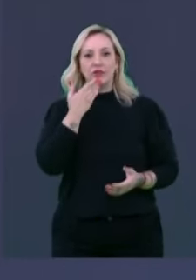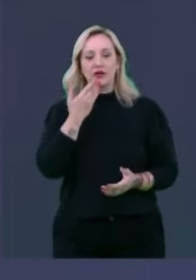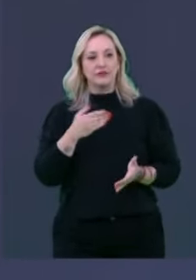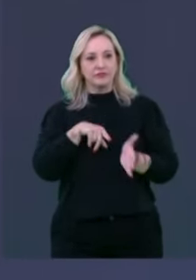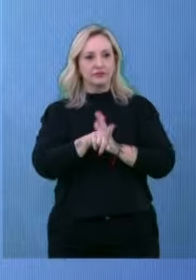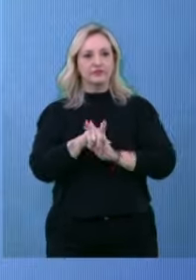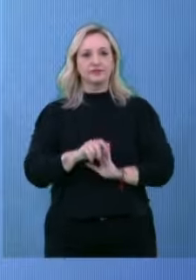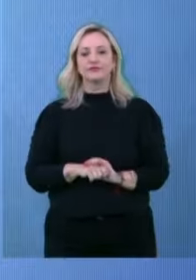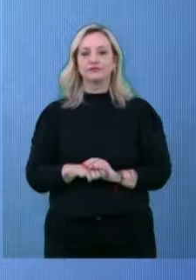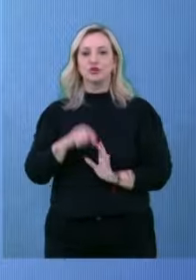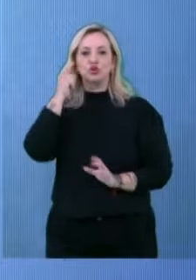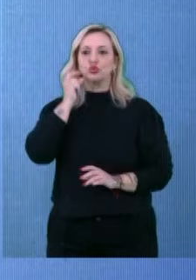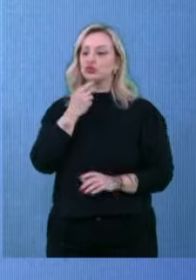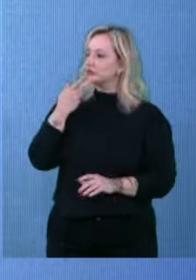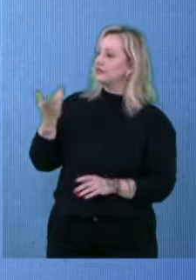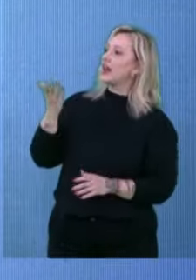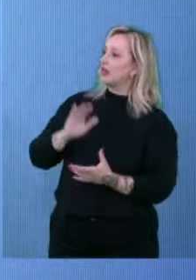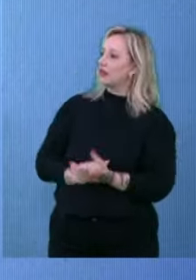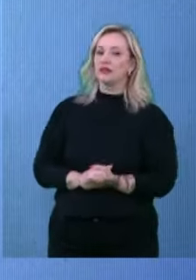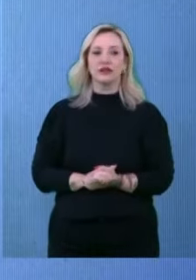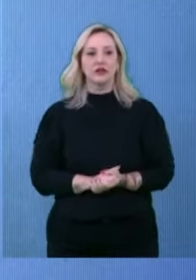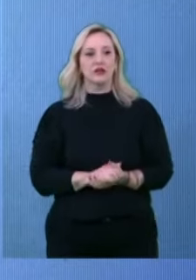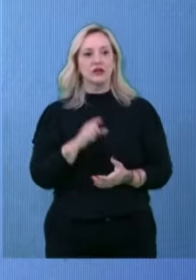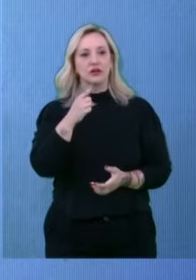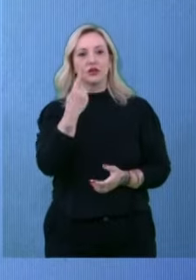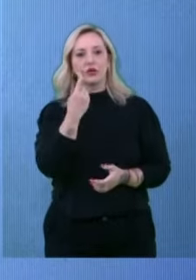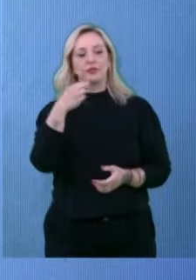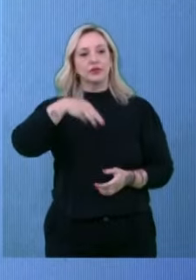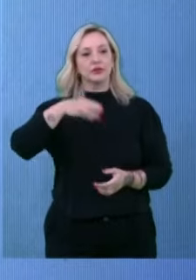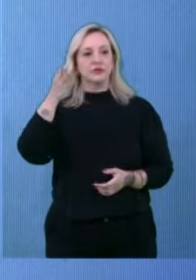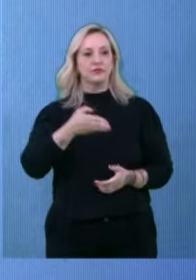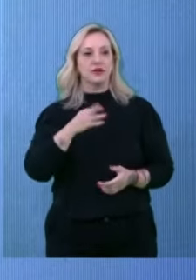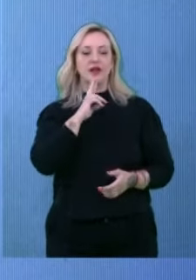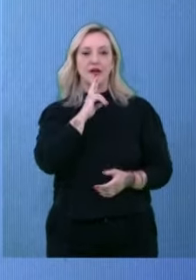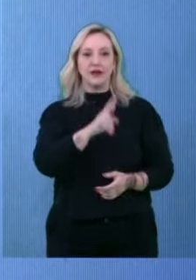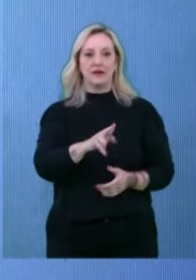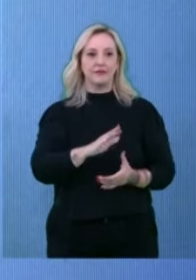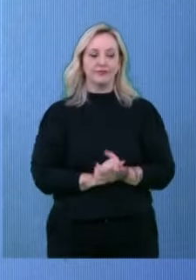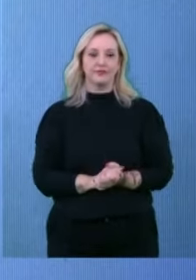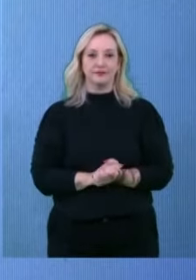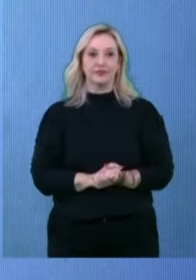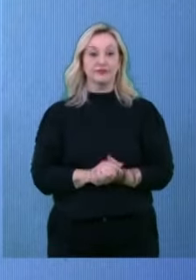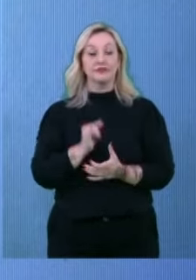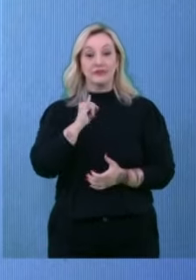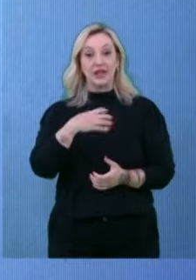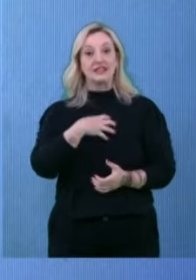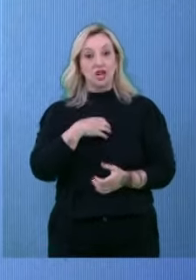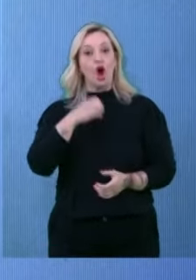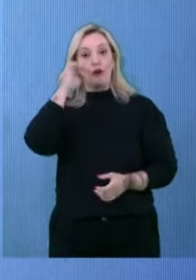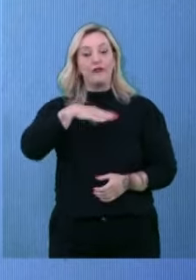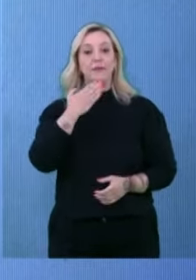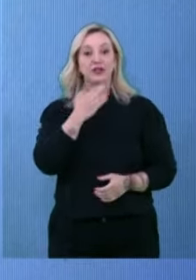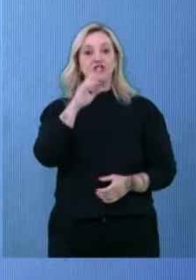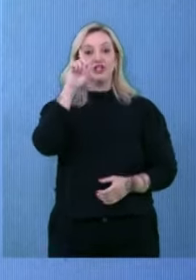aí, Nunes. Nunes. O senhor tem 1 minuto e meio para a resposta, lembrando que o candidato que se sentir ofendido pode pedir direito de